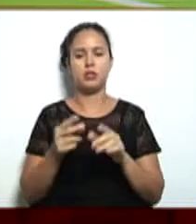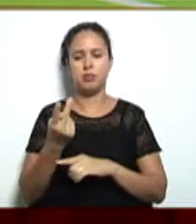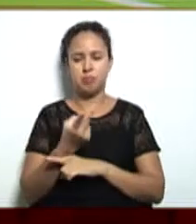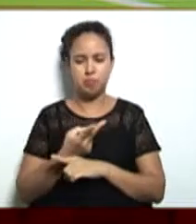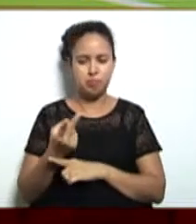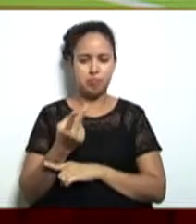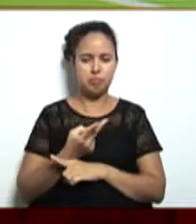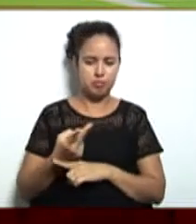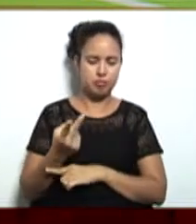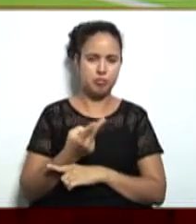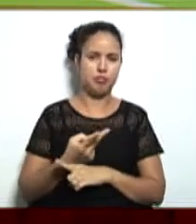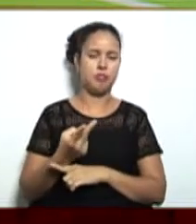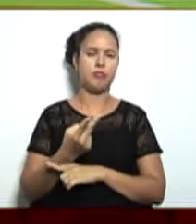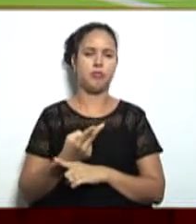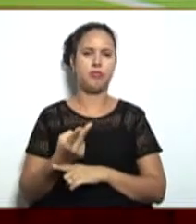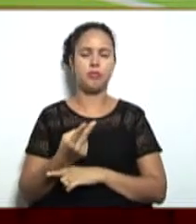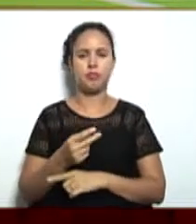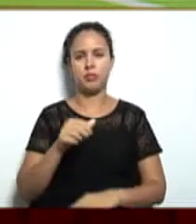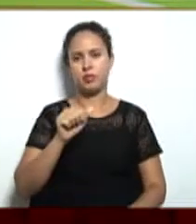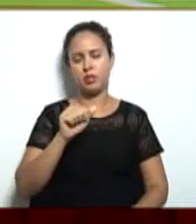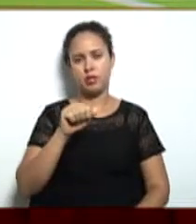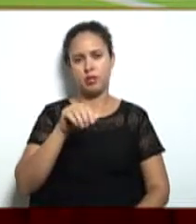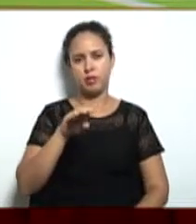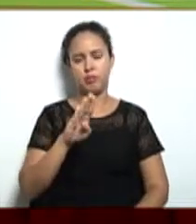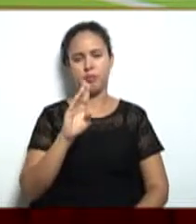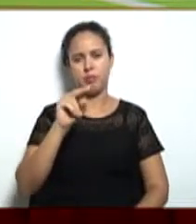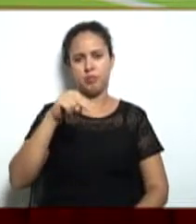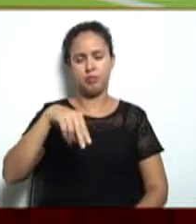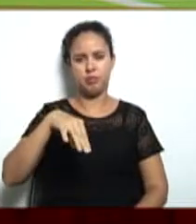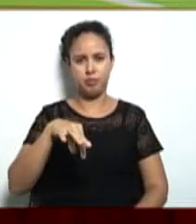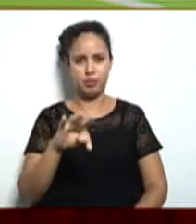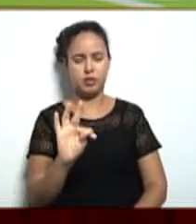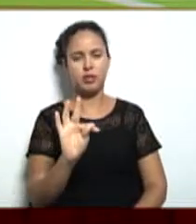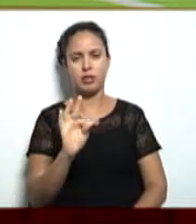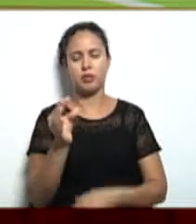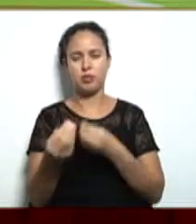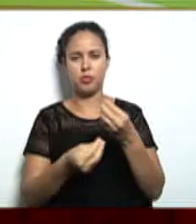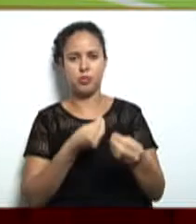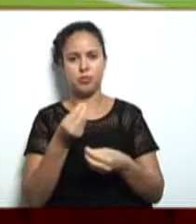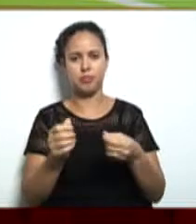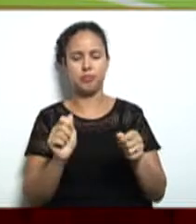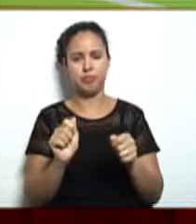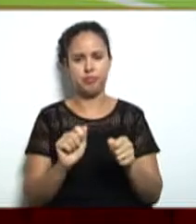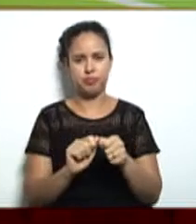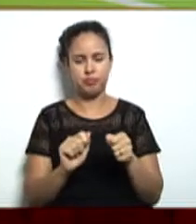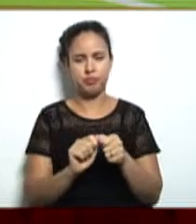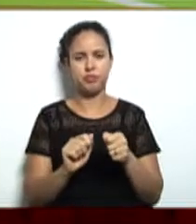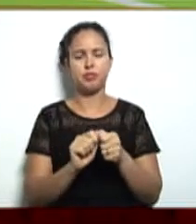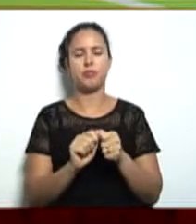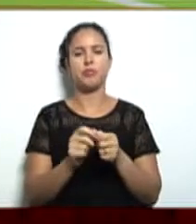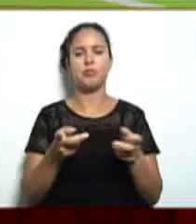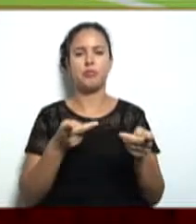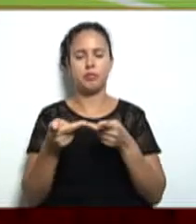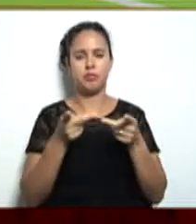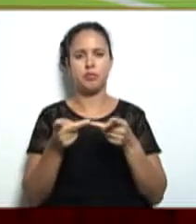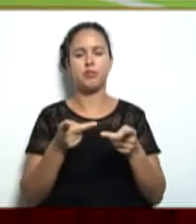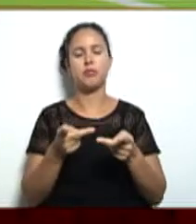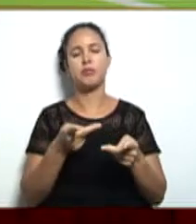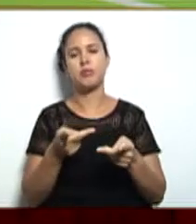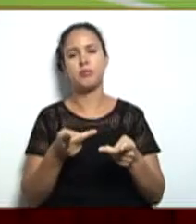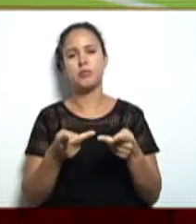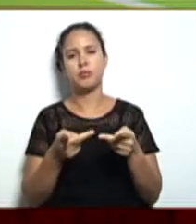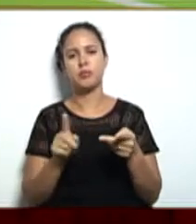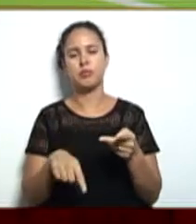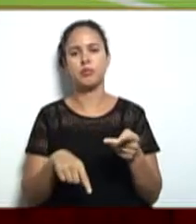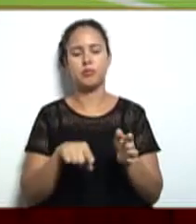procurar aqui. Como é que faz uma visita? Como é que eu redijo um relatório de visita técnica? Como é que eu faço um projeto de pesquisa? Tem uma norma da